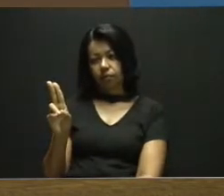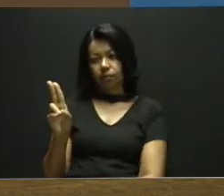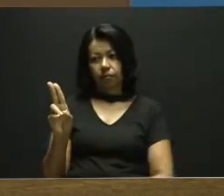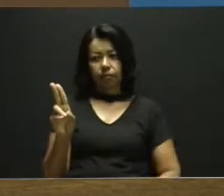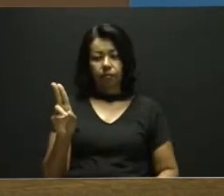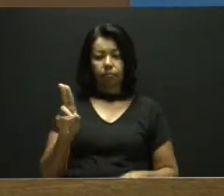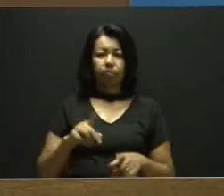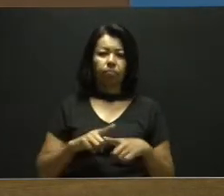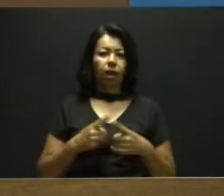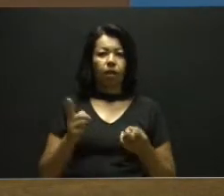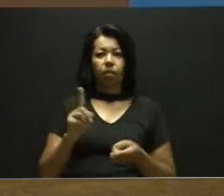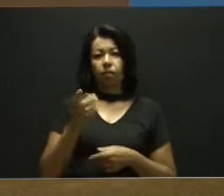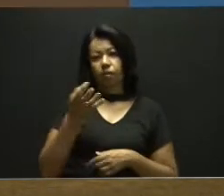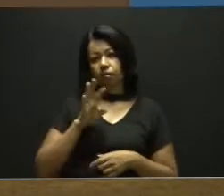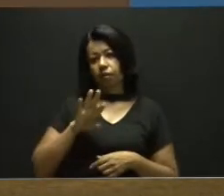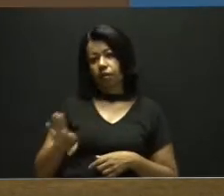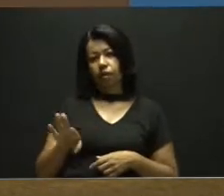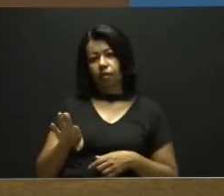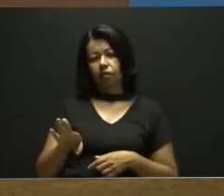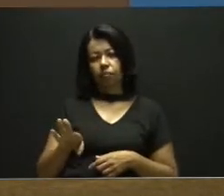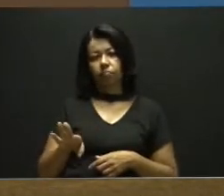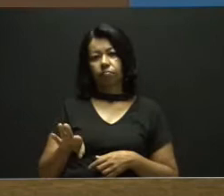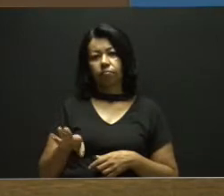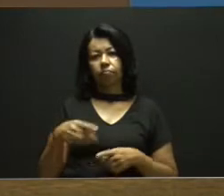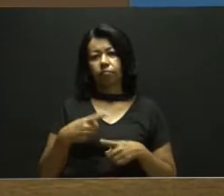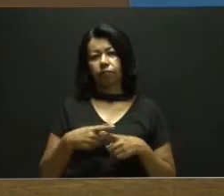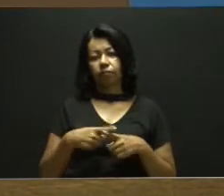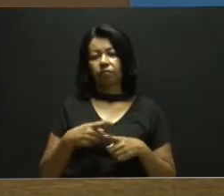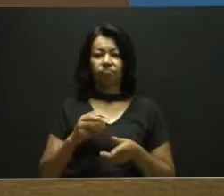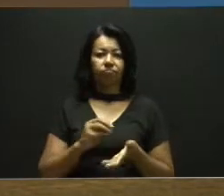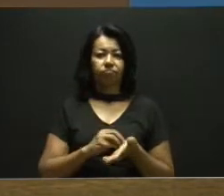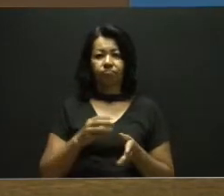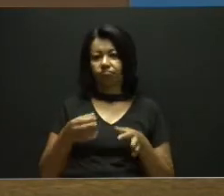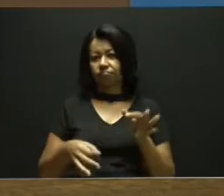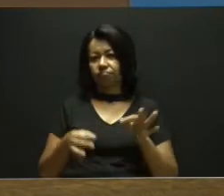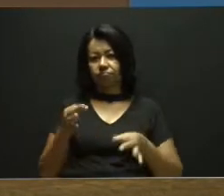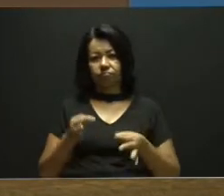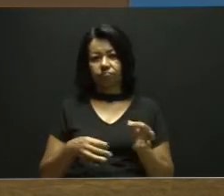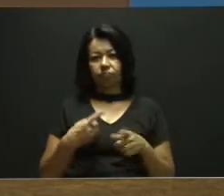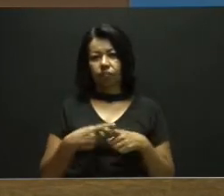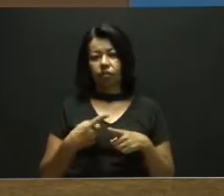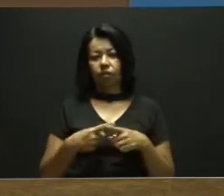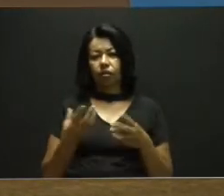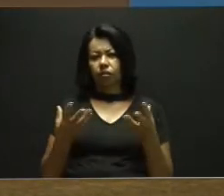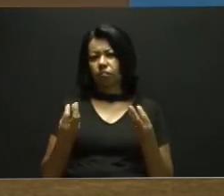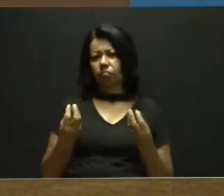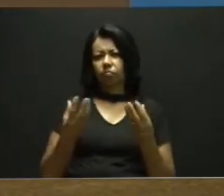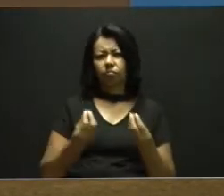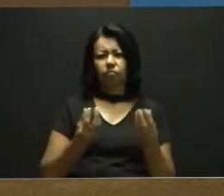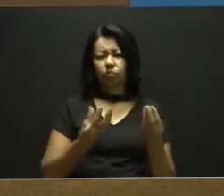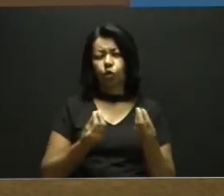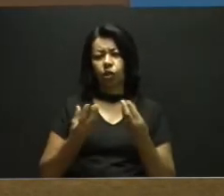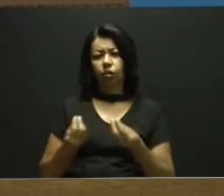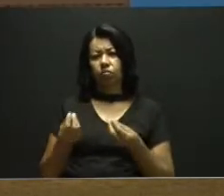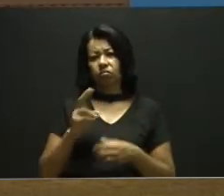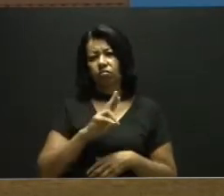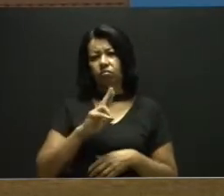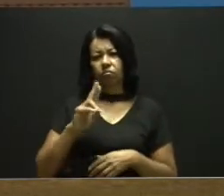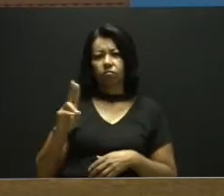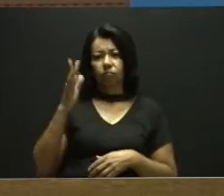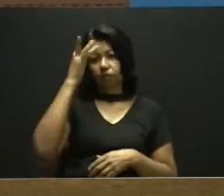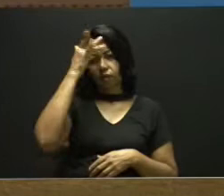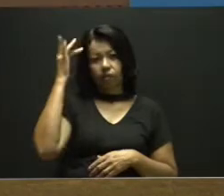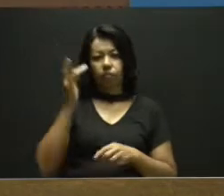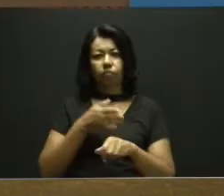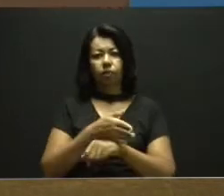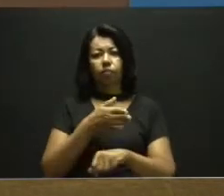mas não quero ser injusta pois são muitos e muitos que fizeram